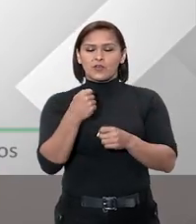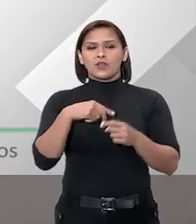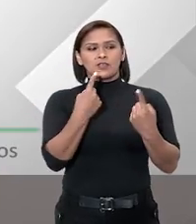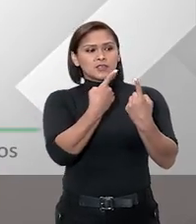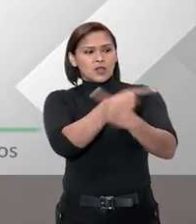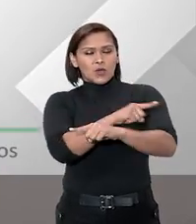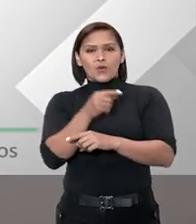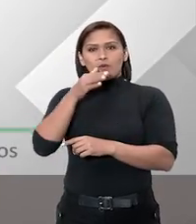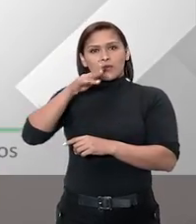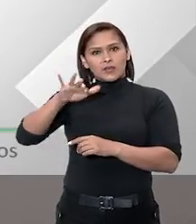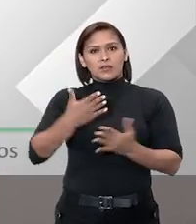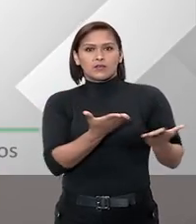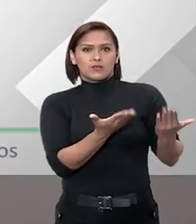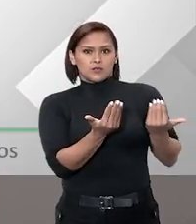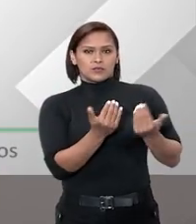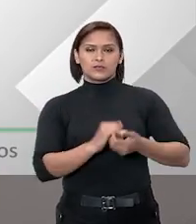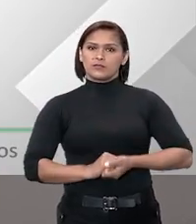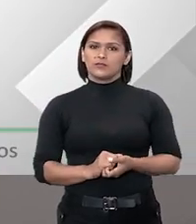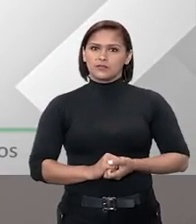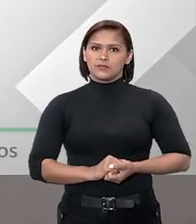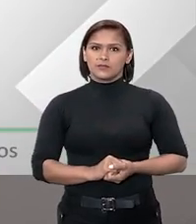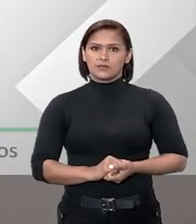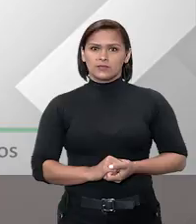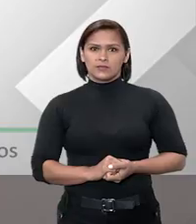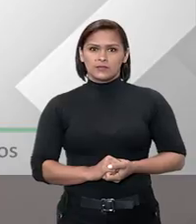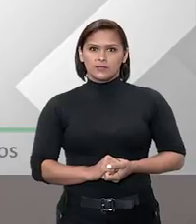uma criança ou de um adolescente.